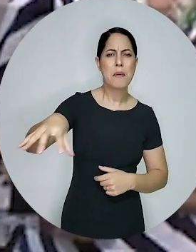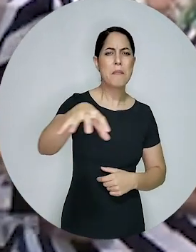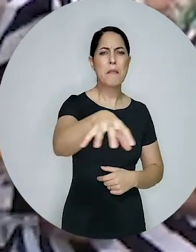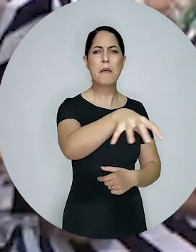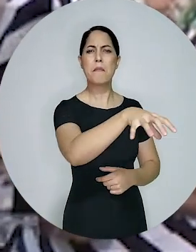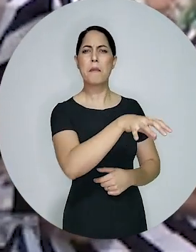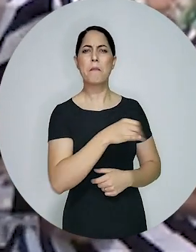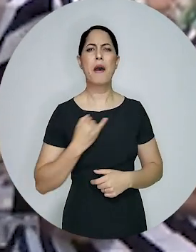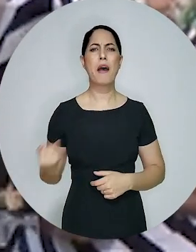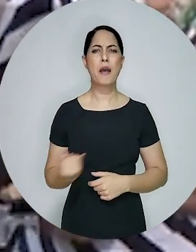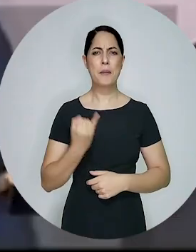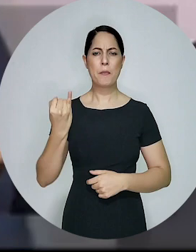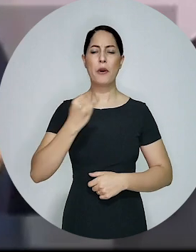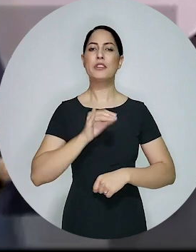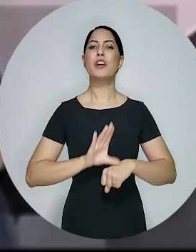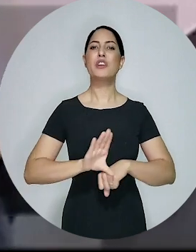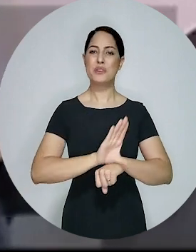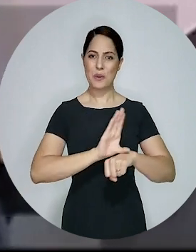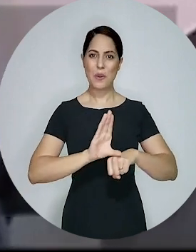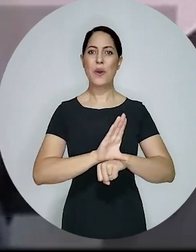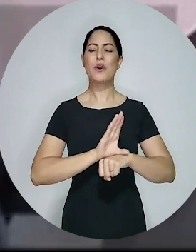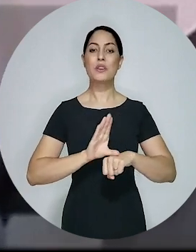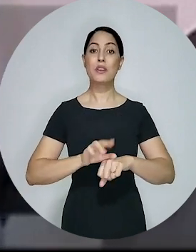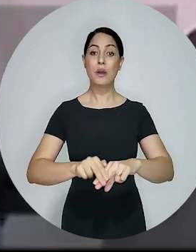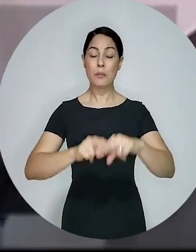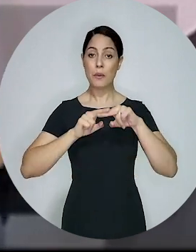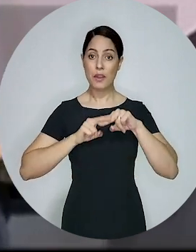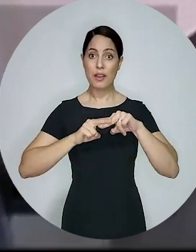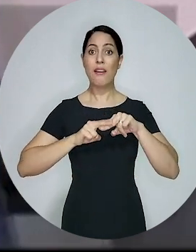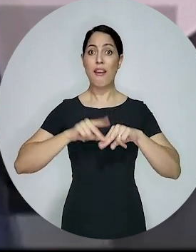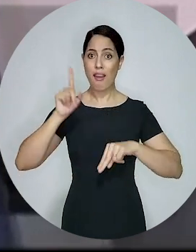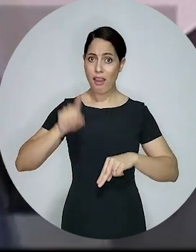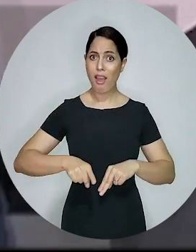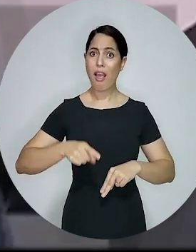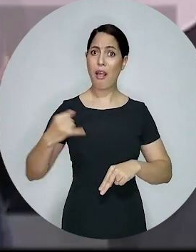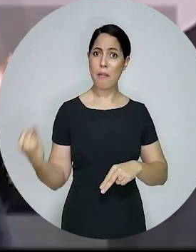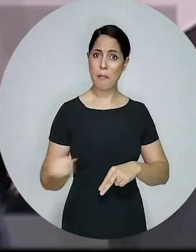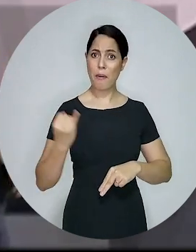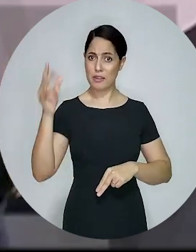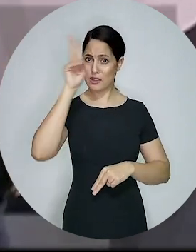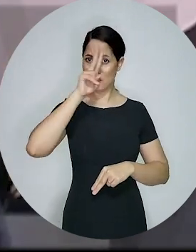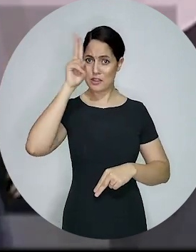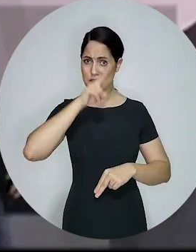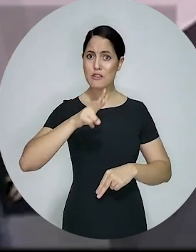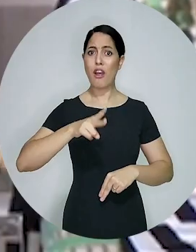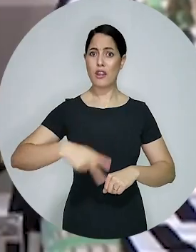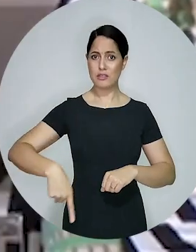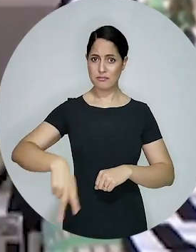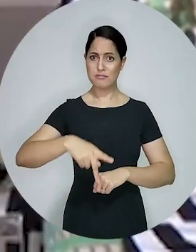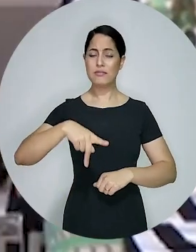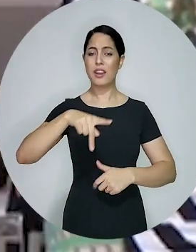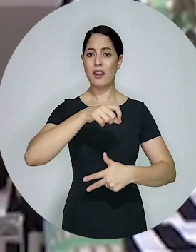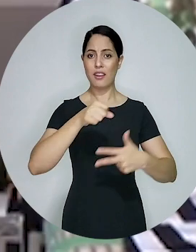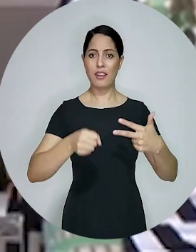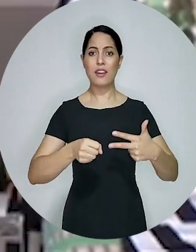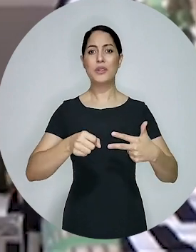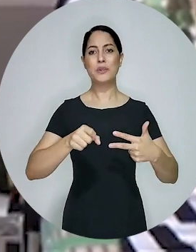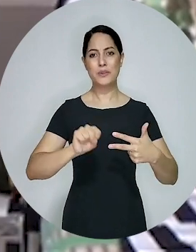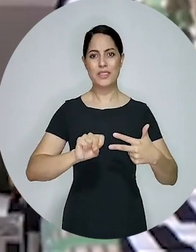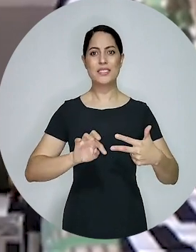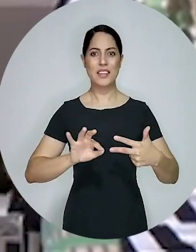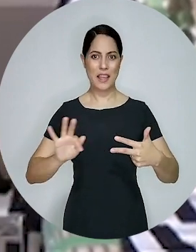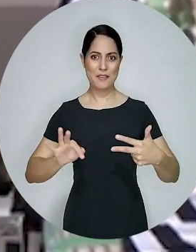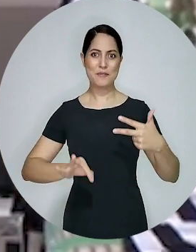espaço condizente à relevância constitucional da memória histórica da Suprema Corte. Uma ideia que foi sonhada